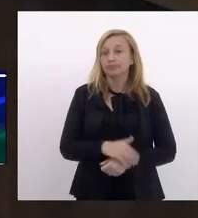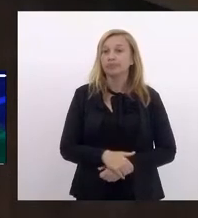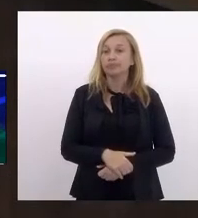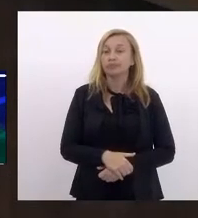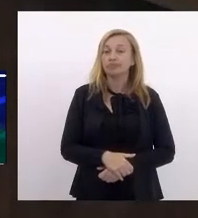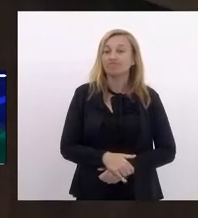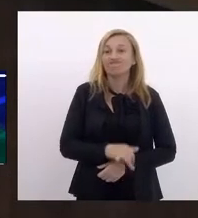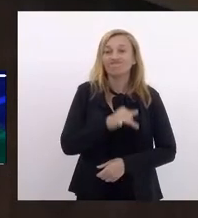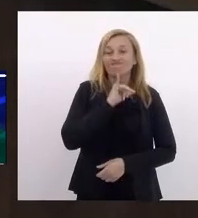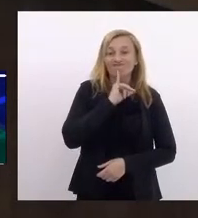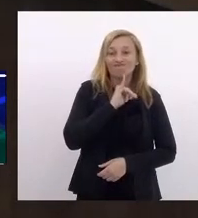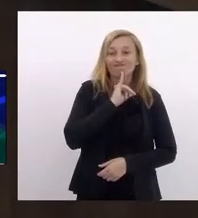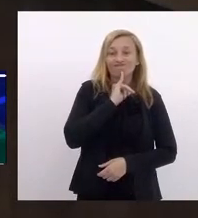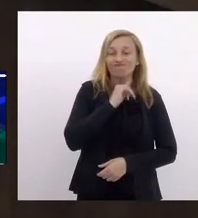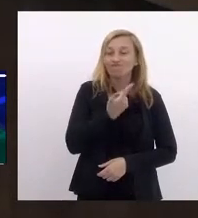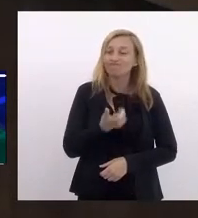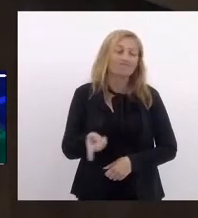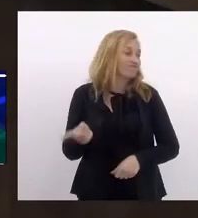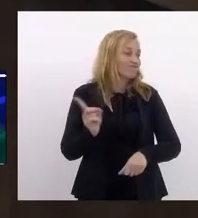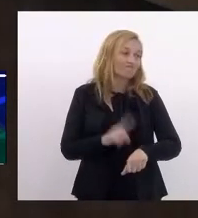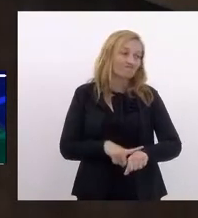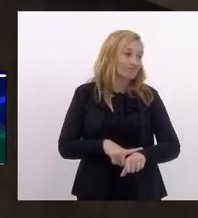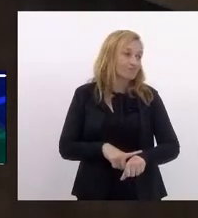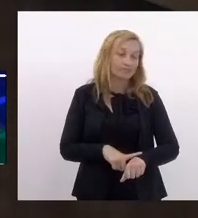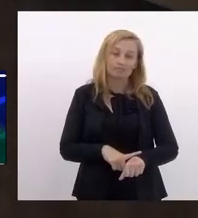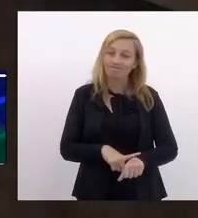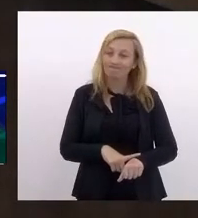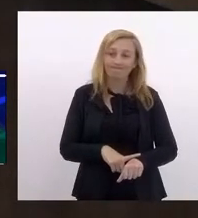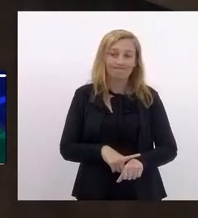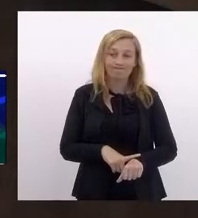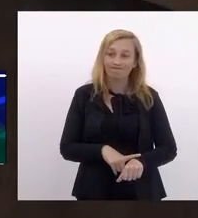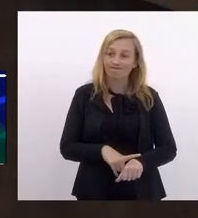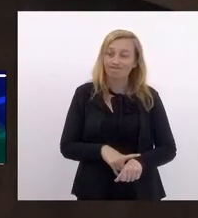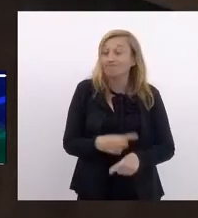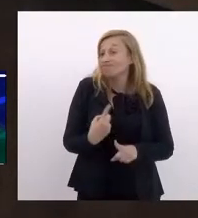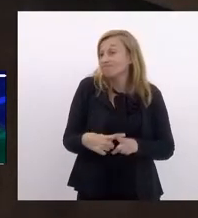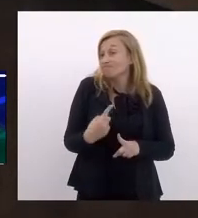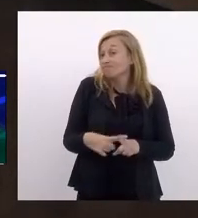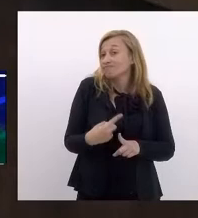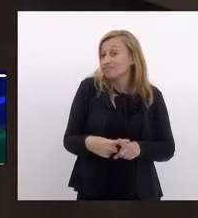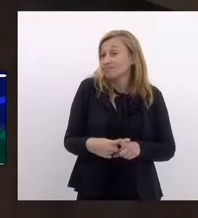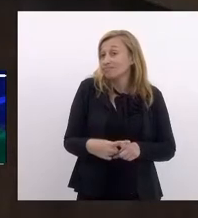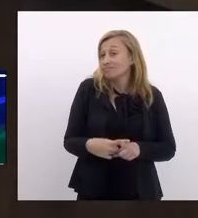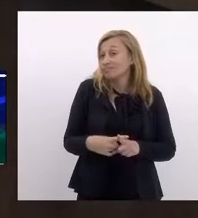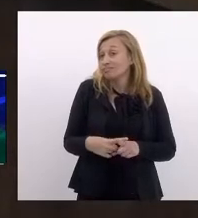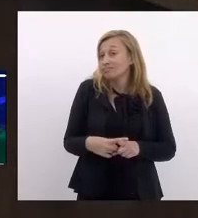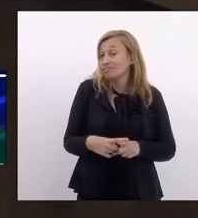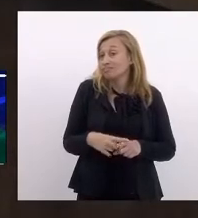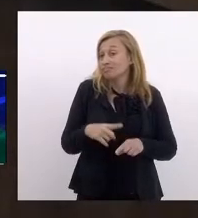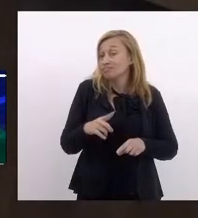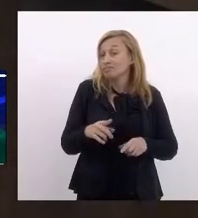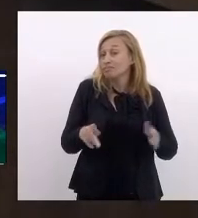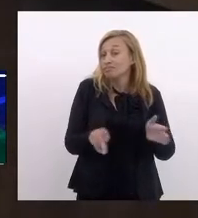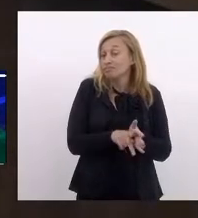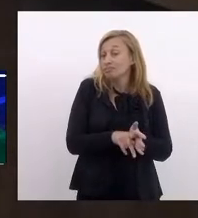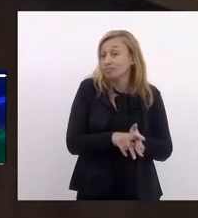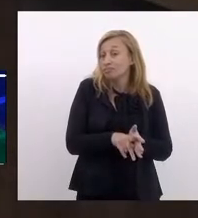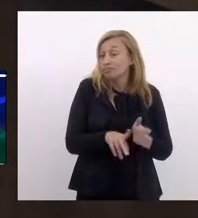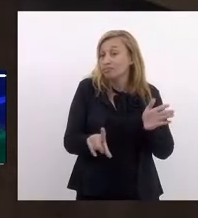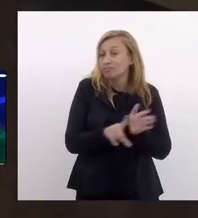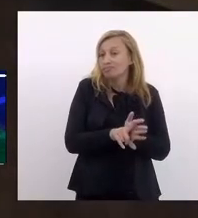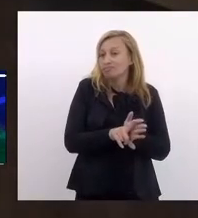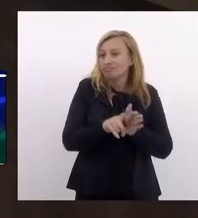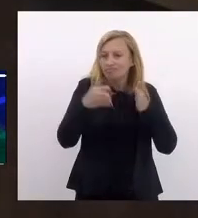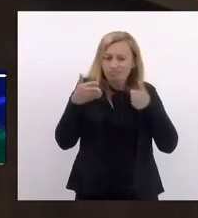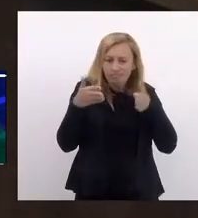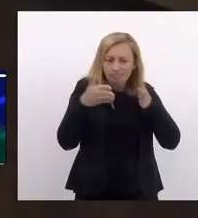mas infelizmente não há tempo hábil para isso, porque terá que ser objeto de um projeto de lei